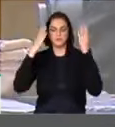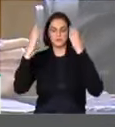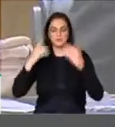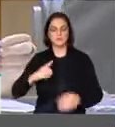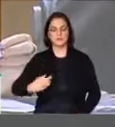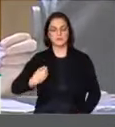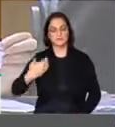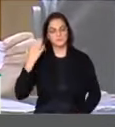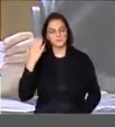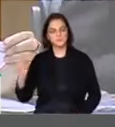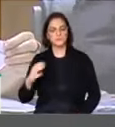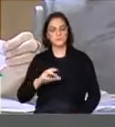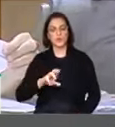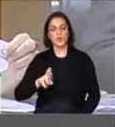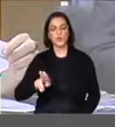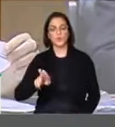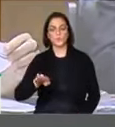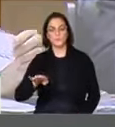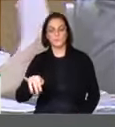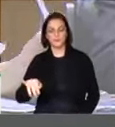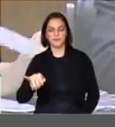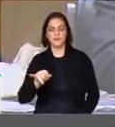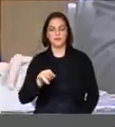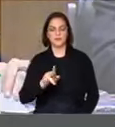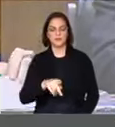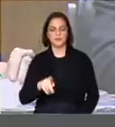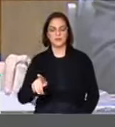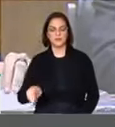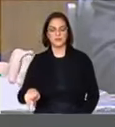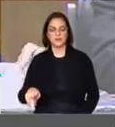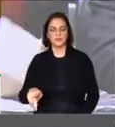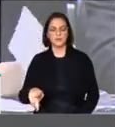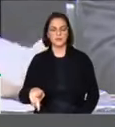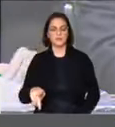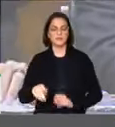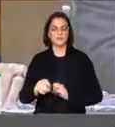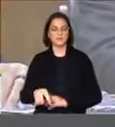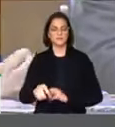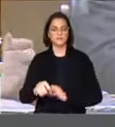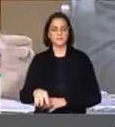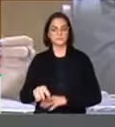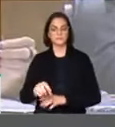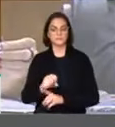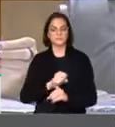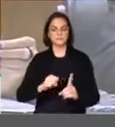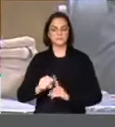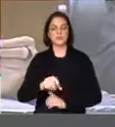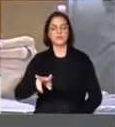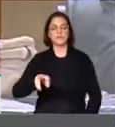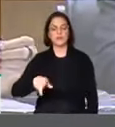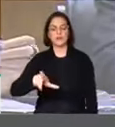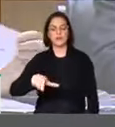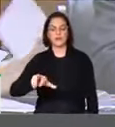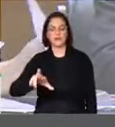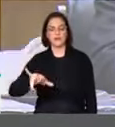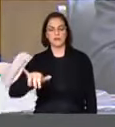da Rubi Martins dos Santos, educadora social, da Valéria